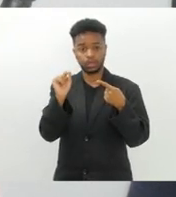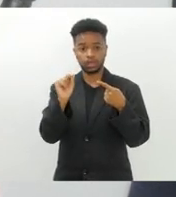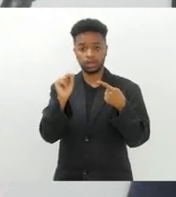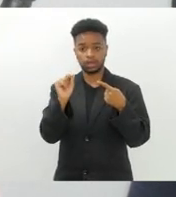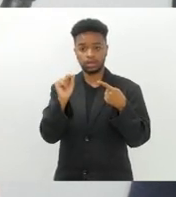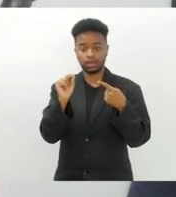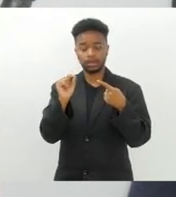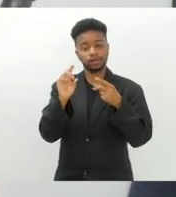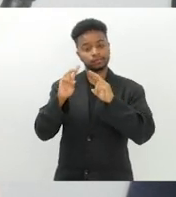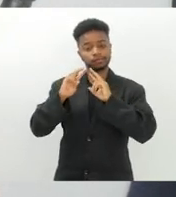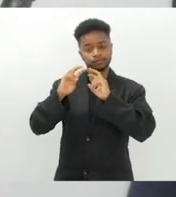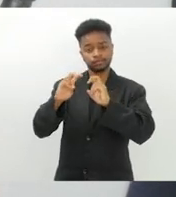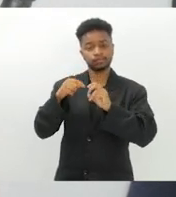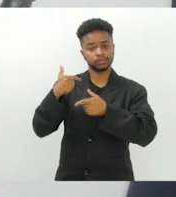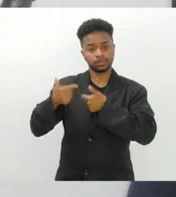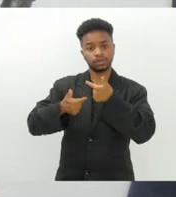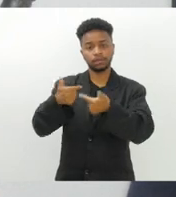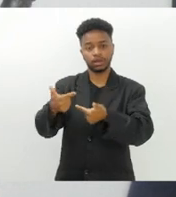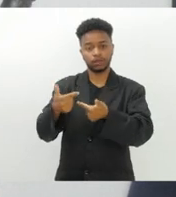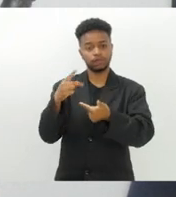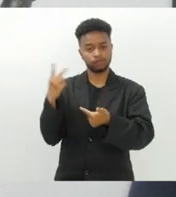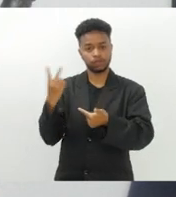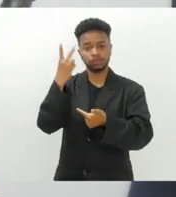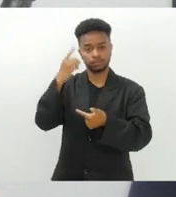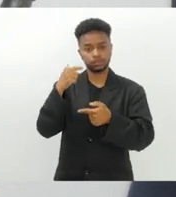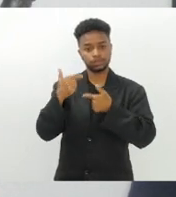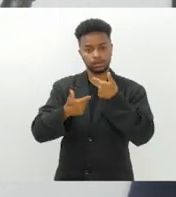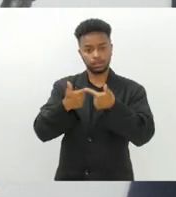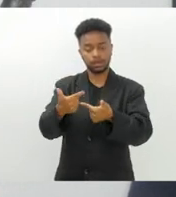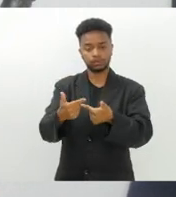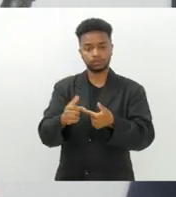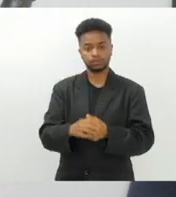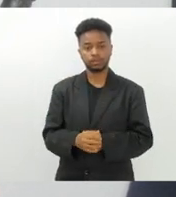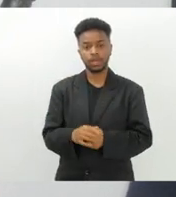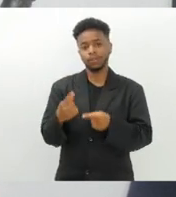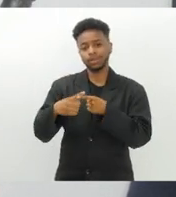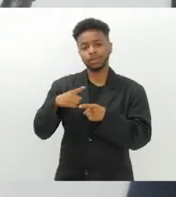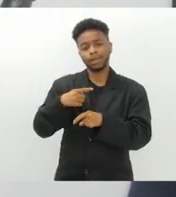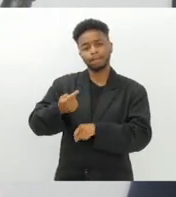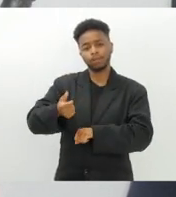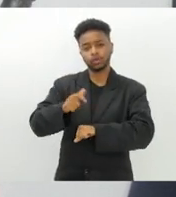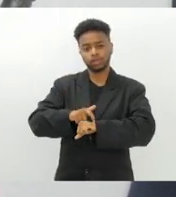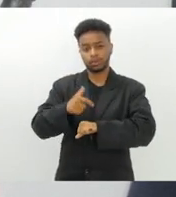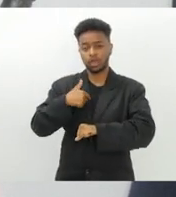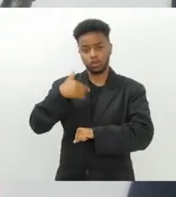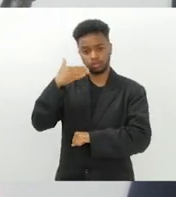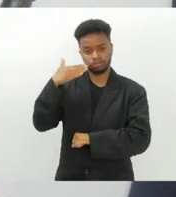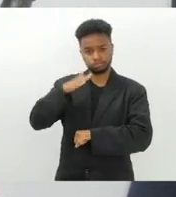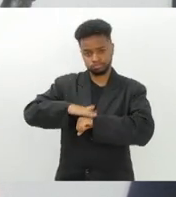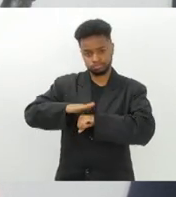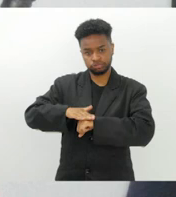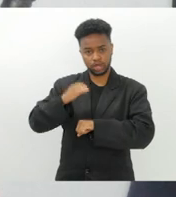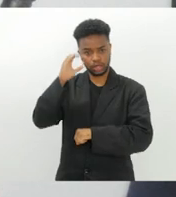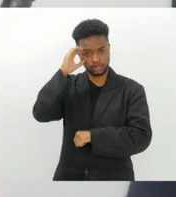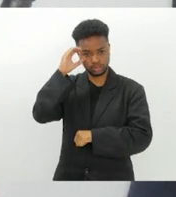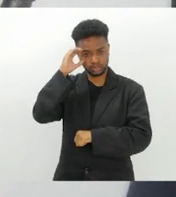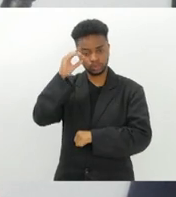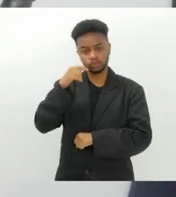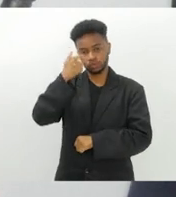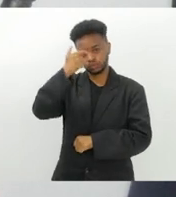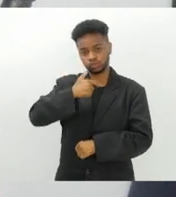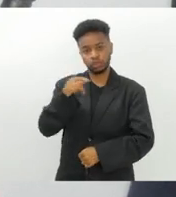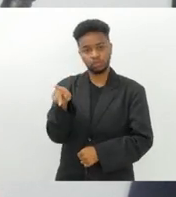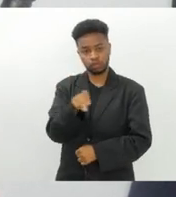um trabalho. Há pouco tempo, eu, Cristiano Moreira, um